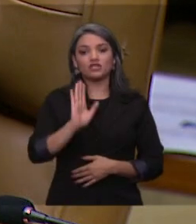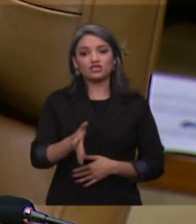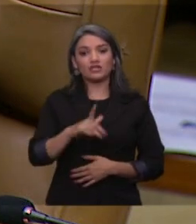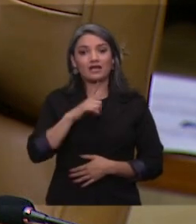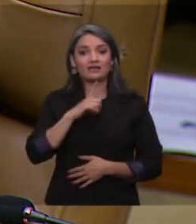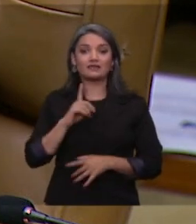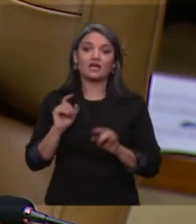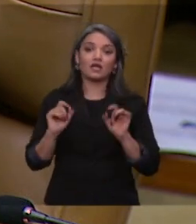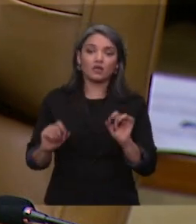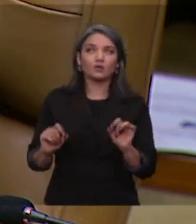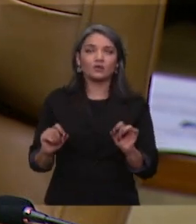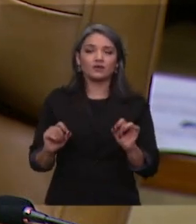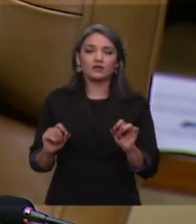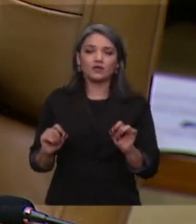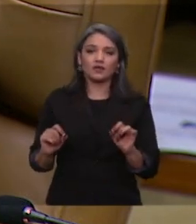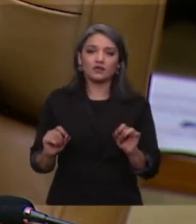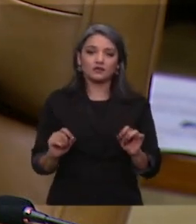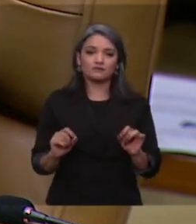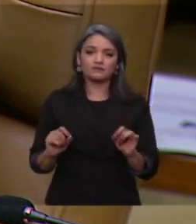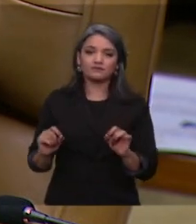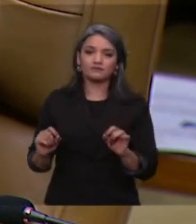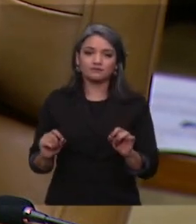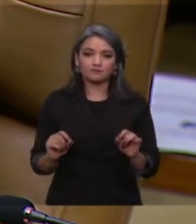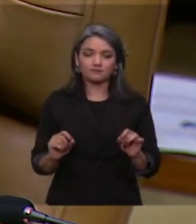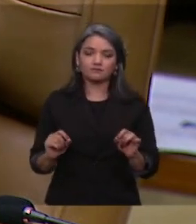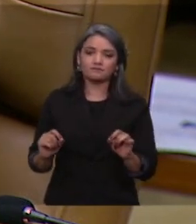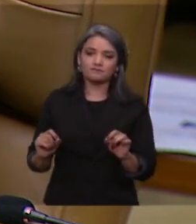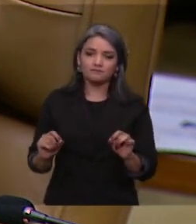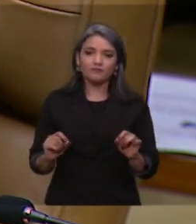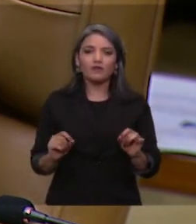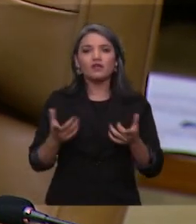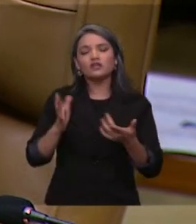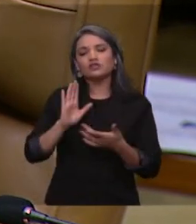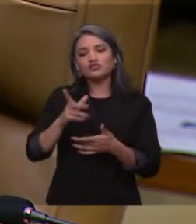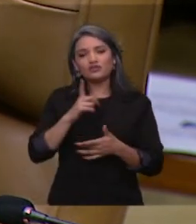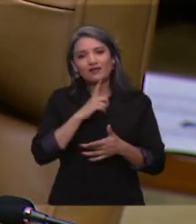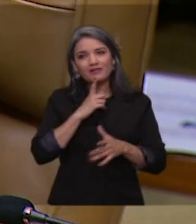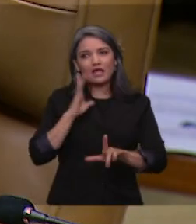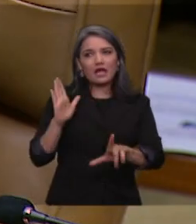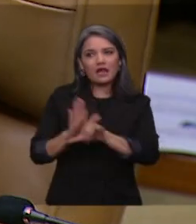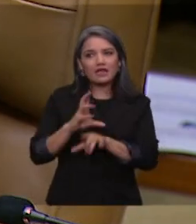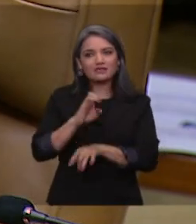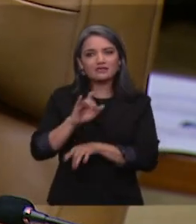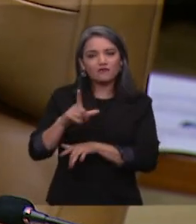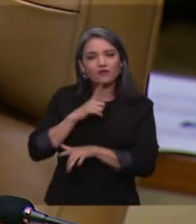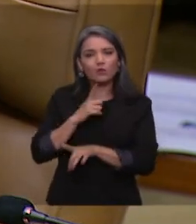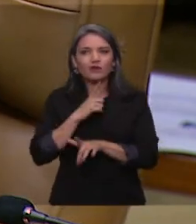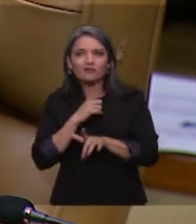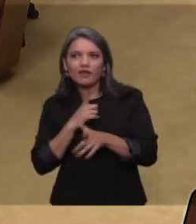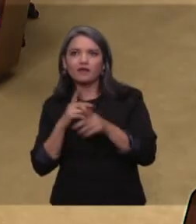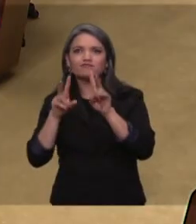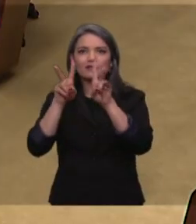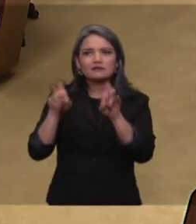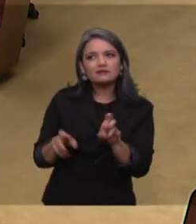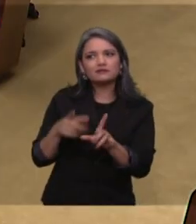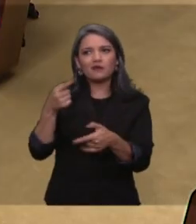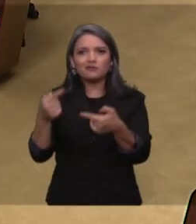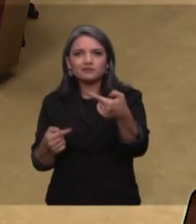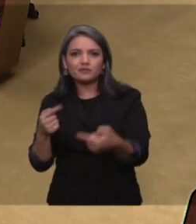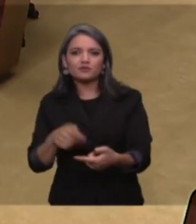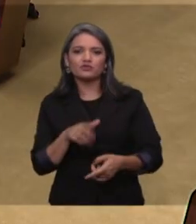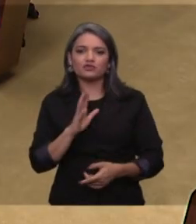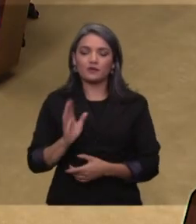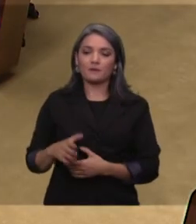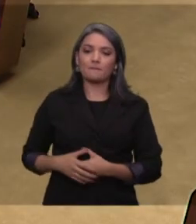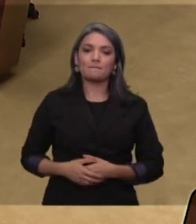tratamento, se não na sua amplitude, ao menos delineador nas leis civis correspondentes. Era somente essa consideração que eu queria fazer.